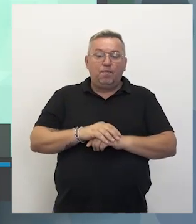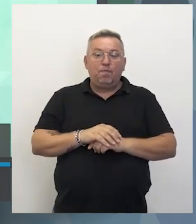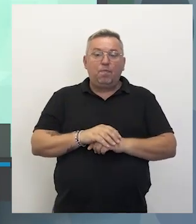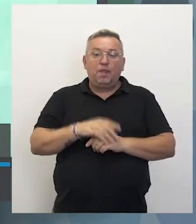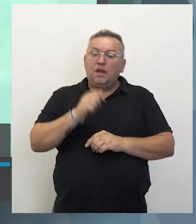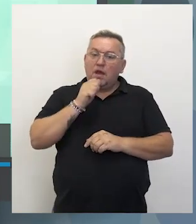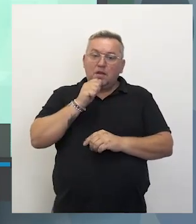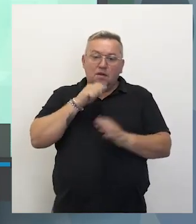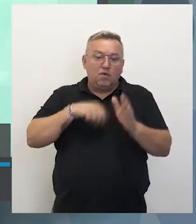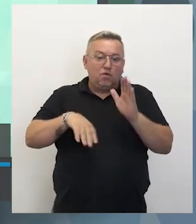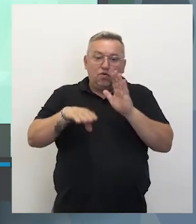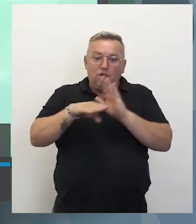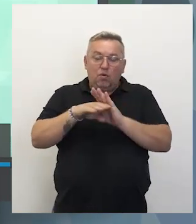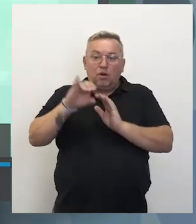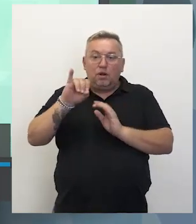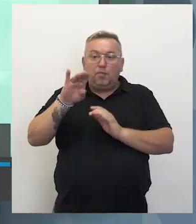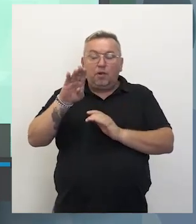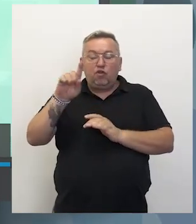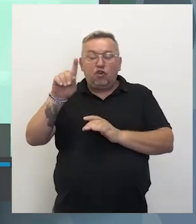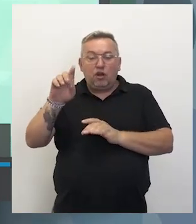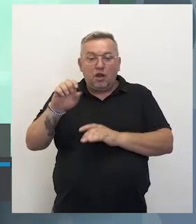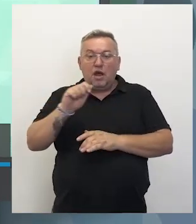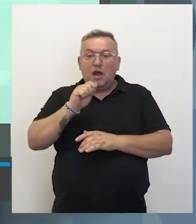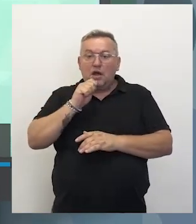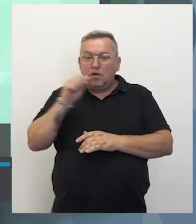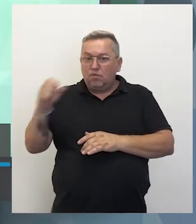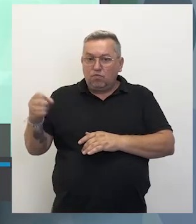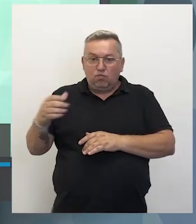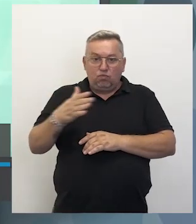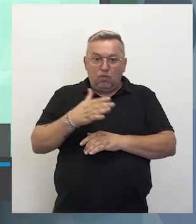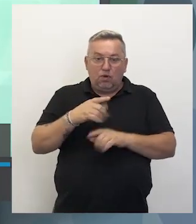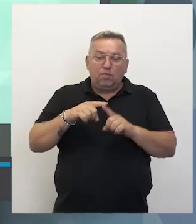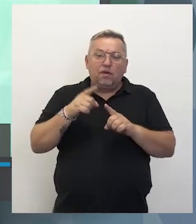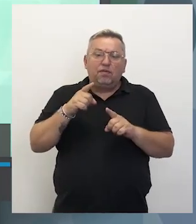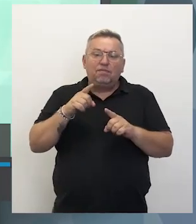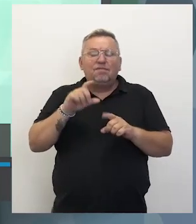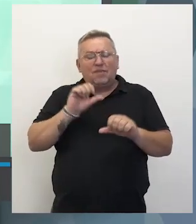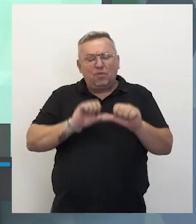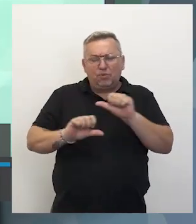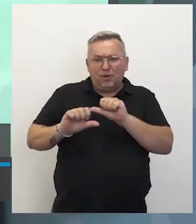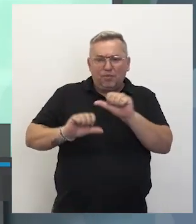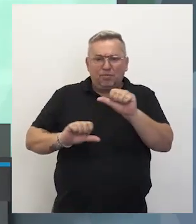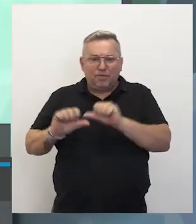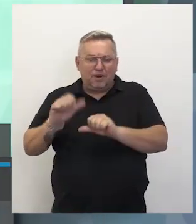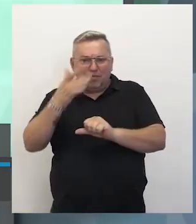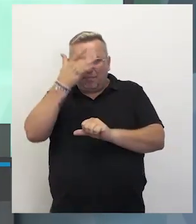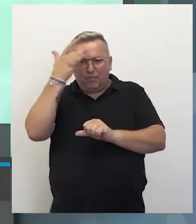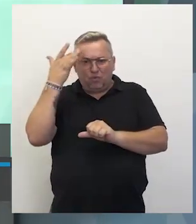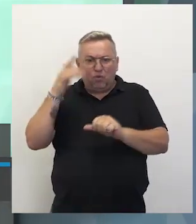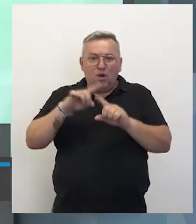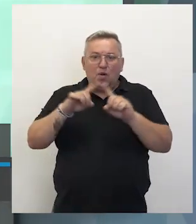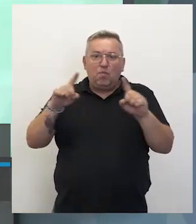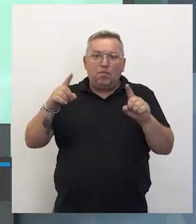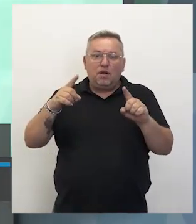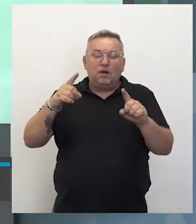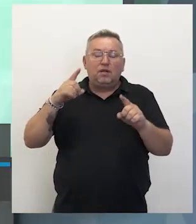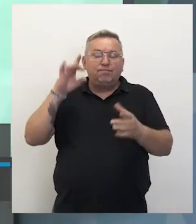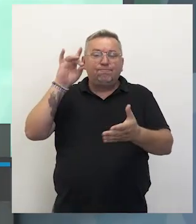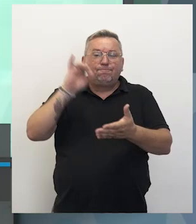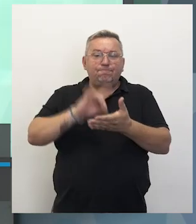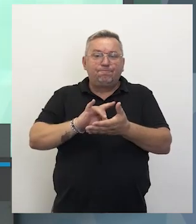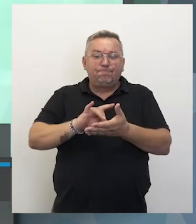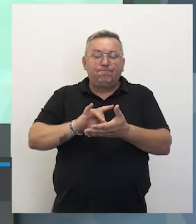não chegaram e que o IBGE ainda não atualizou, etc. Então é lógico que isso vai variar de autor para autor, tá? Mas esse é o dado oficial que a gente